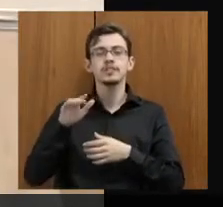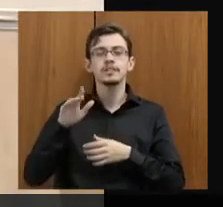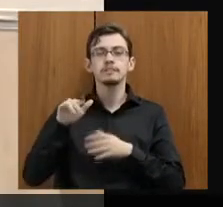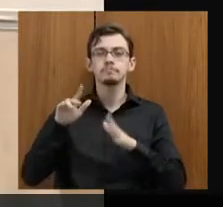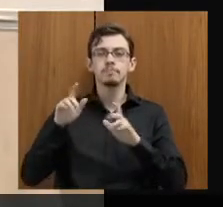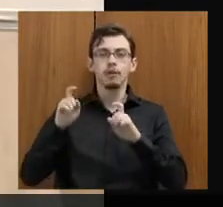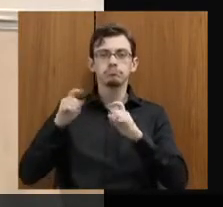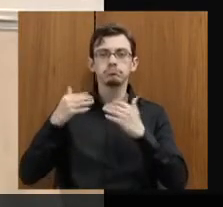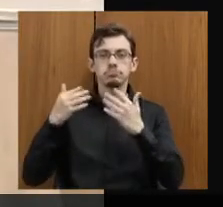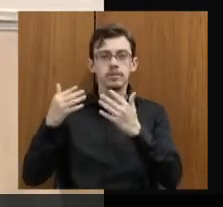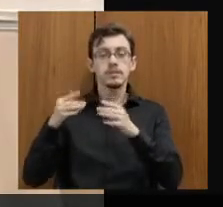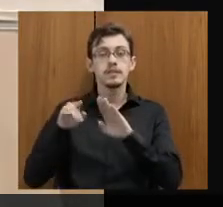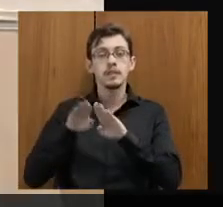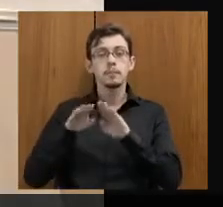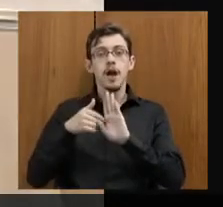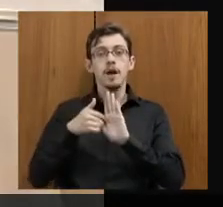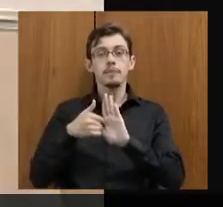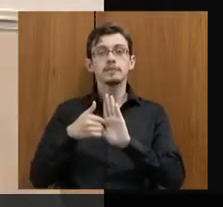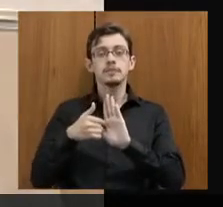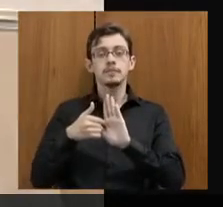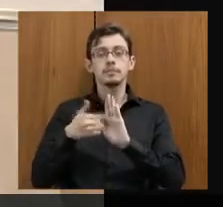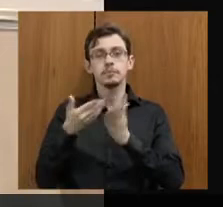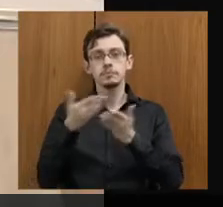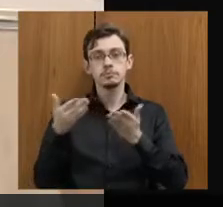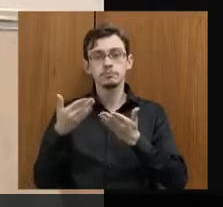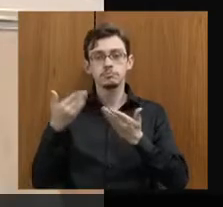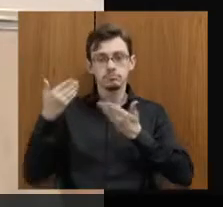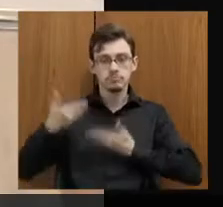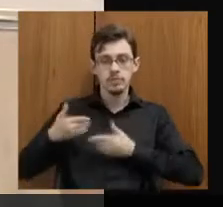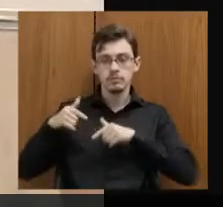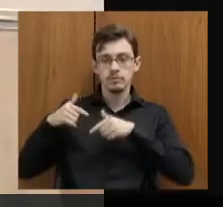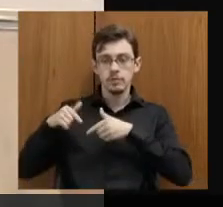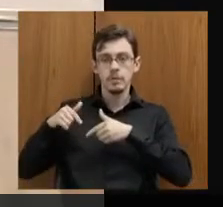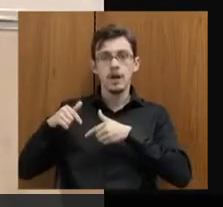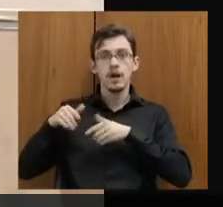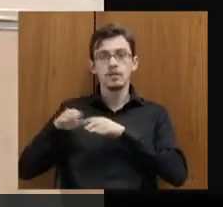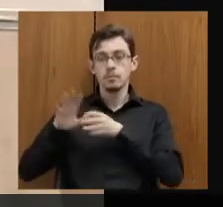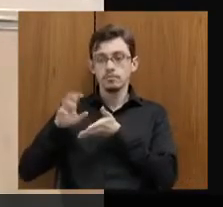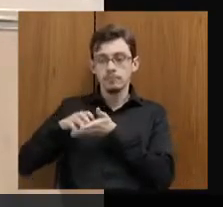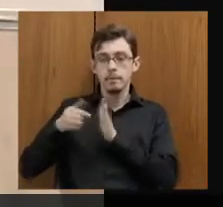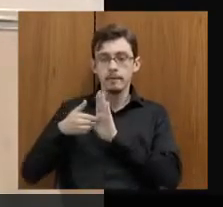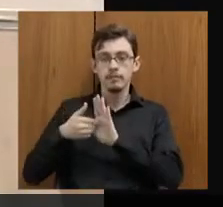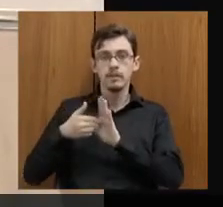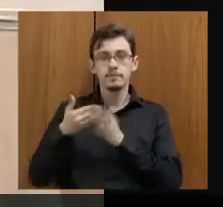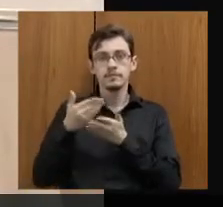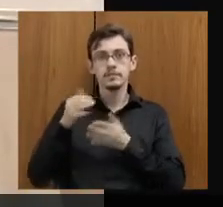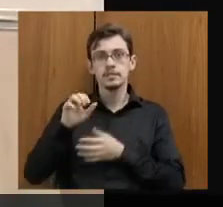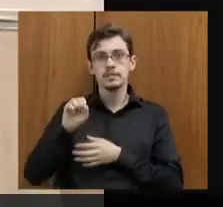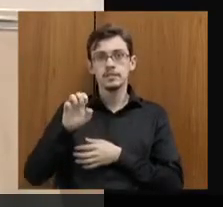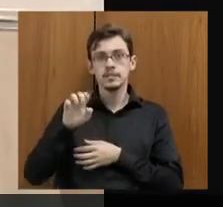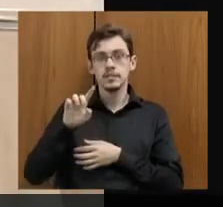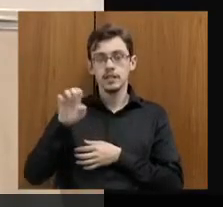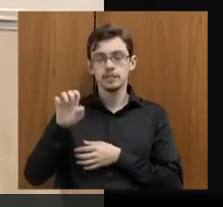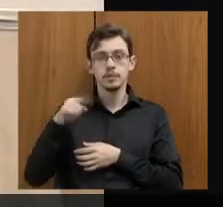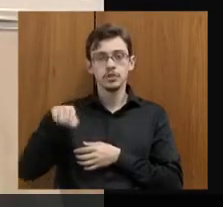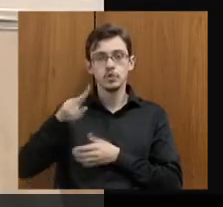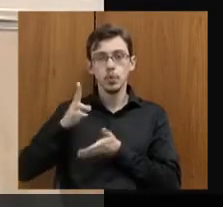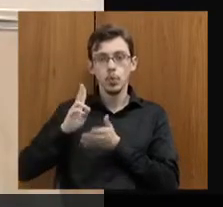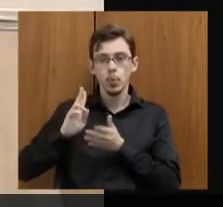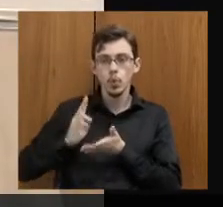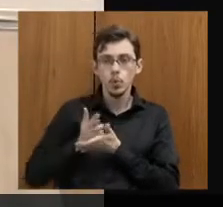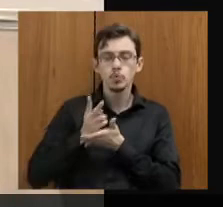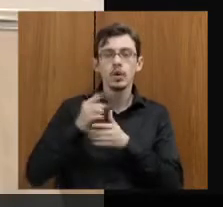hoje para que e colocar também a disposição aqui tá gente a ascese para sempre continuar trabalhando em prol